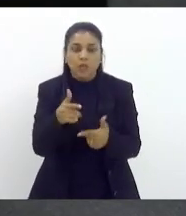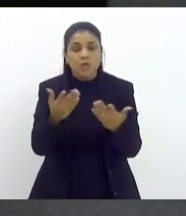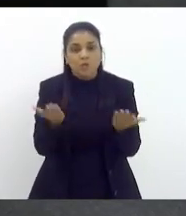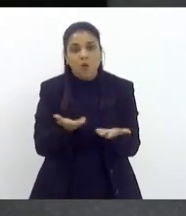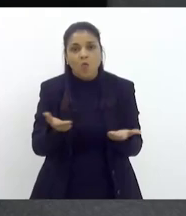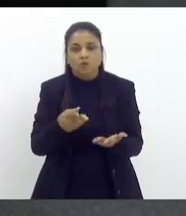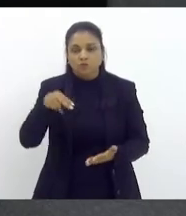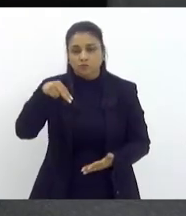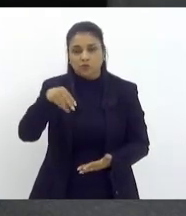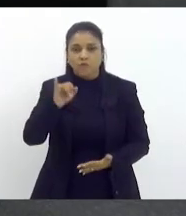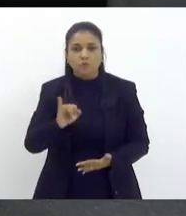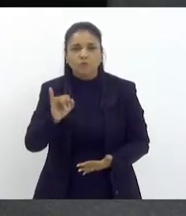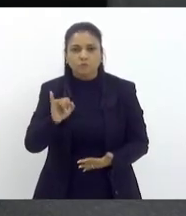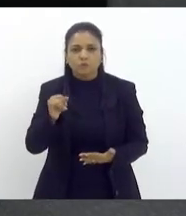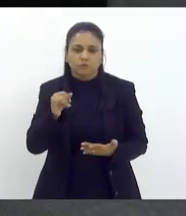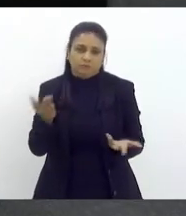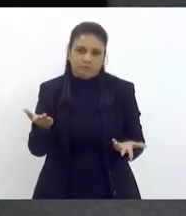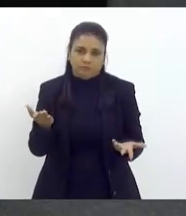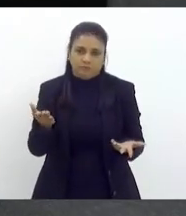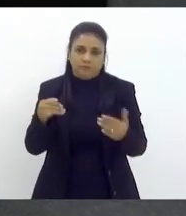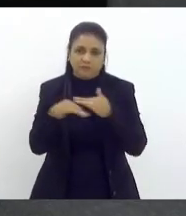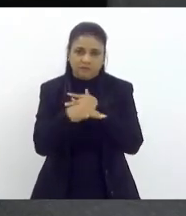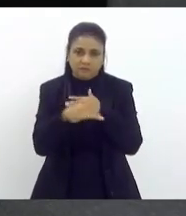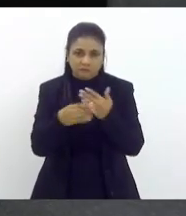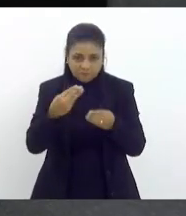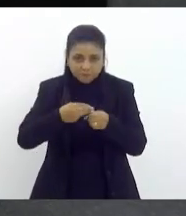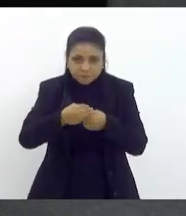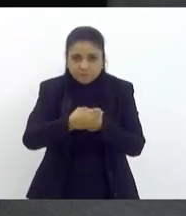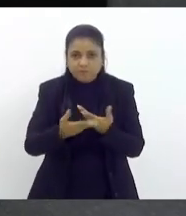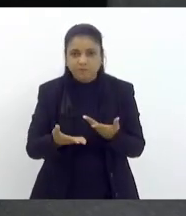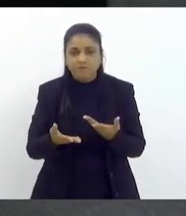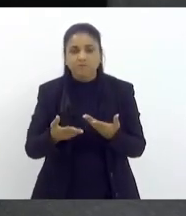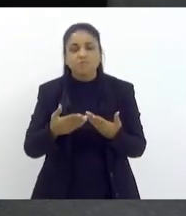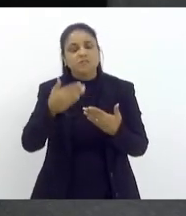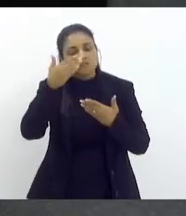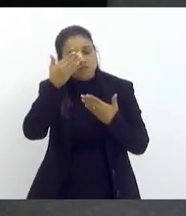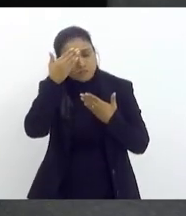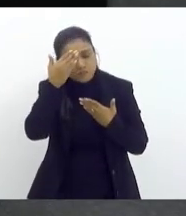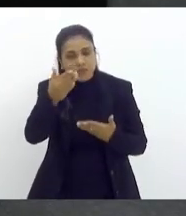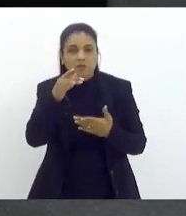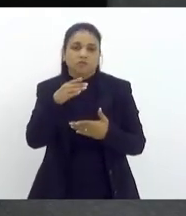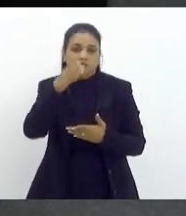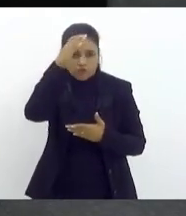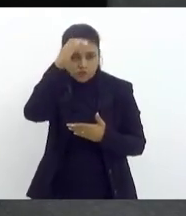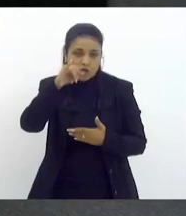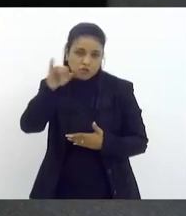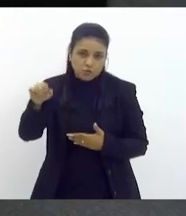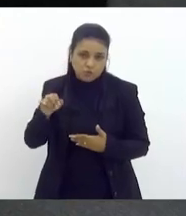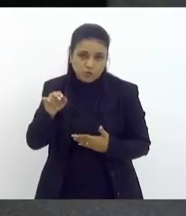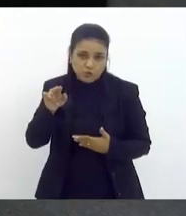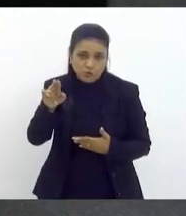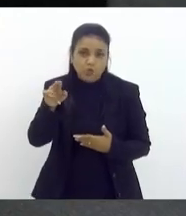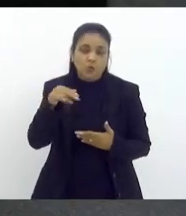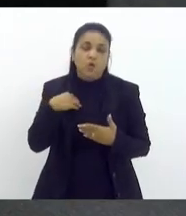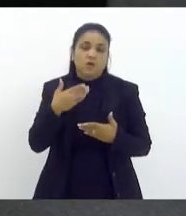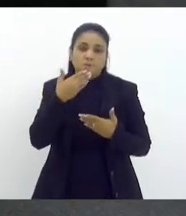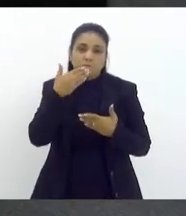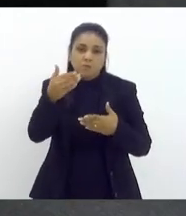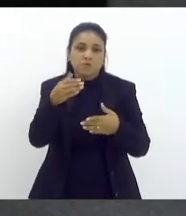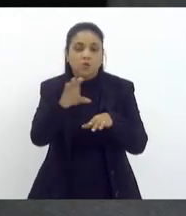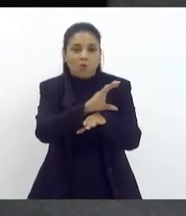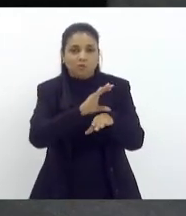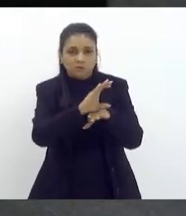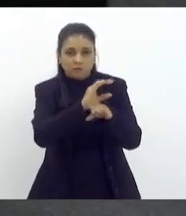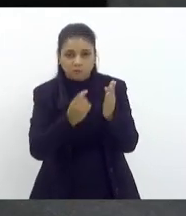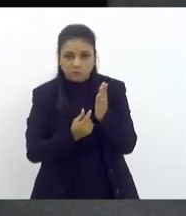hoje Então queria deixar esse pedido a vossa excelência Presidente tia Ju que possa solicitar a comissão de construção Justiça ao Deputado Rodrigo